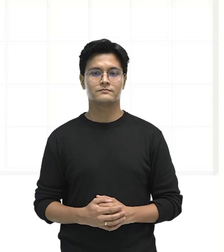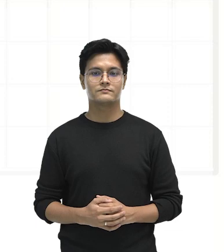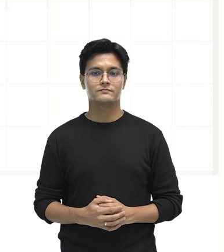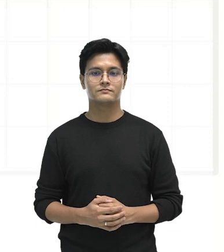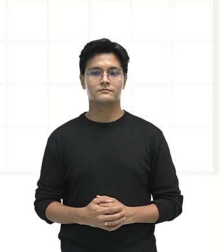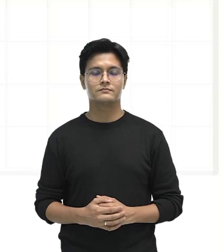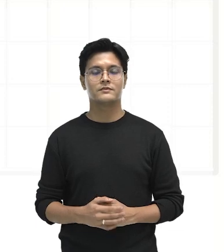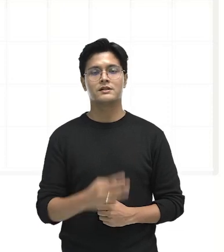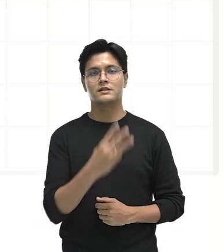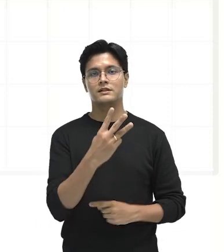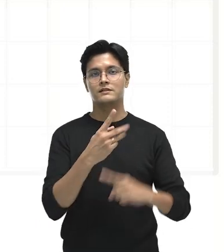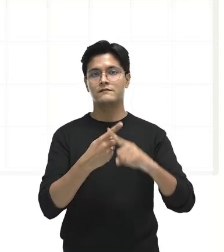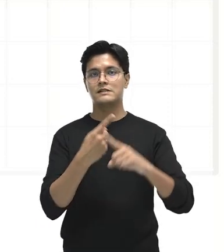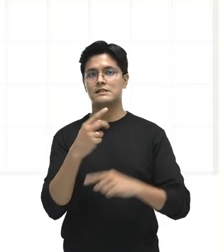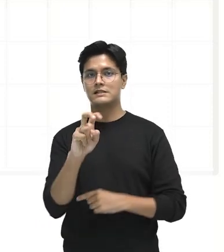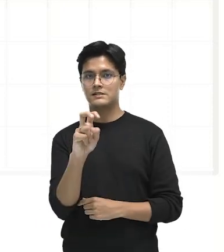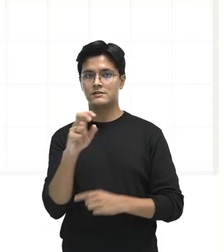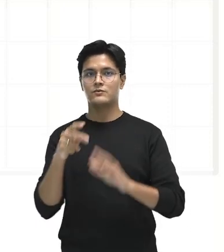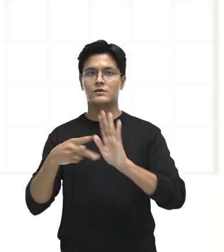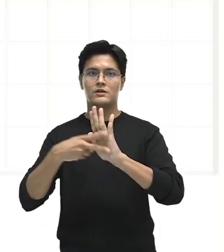vezes 5, 15.